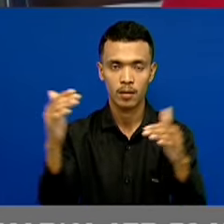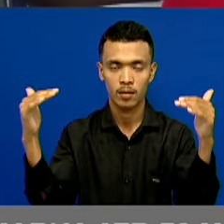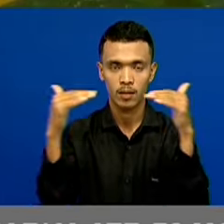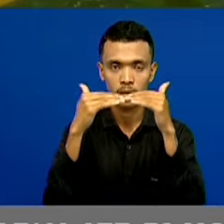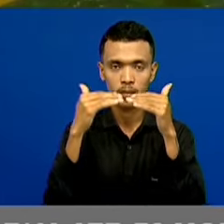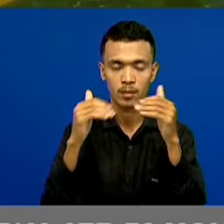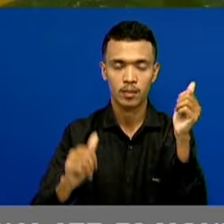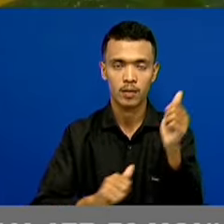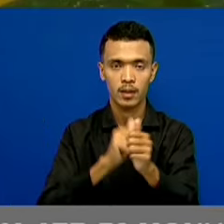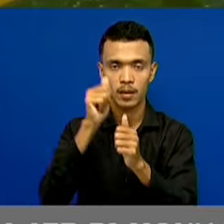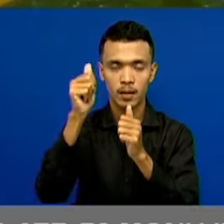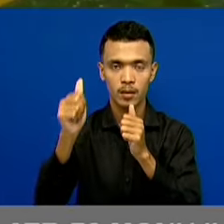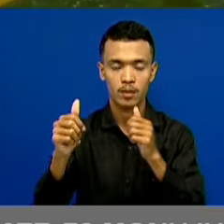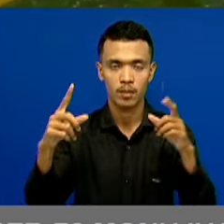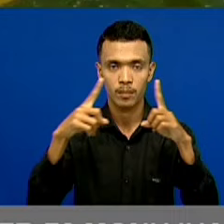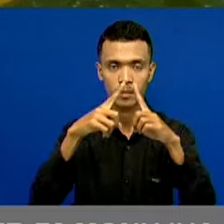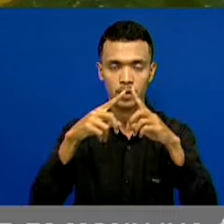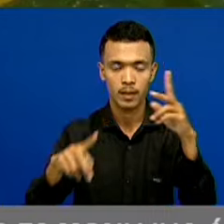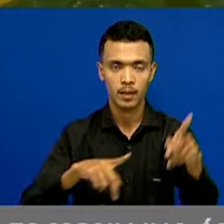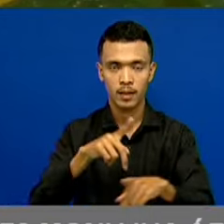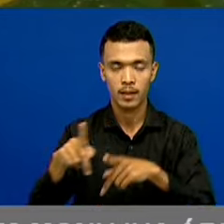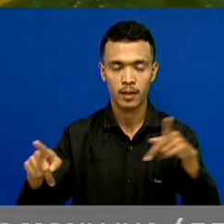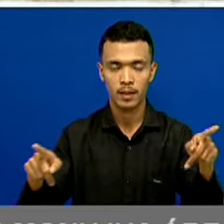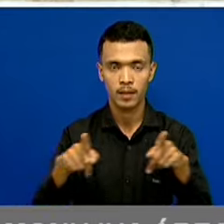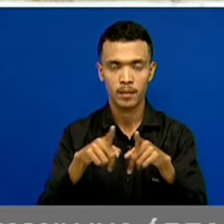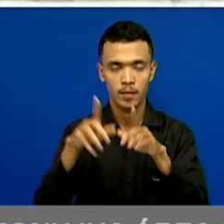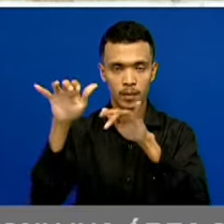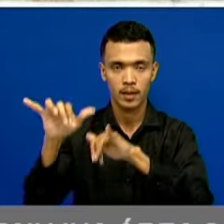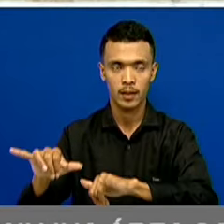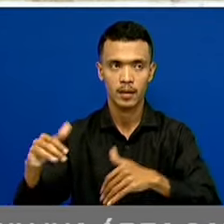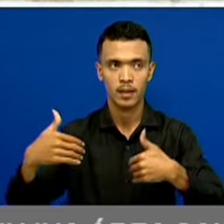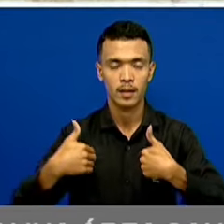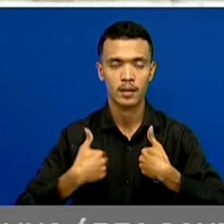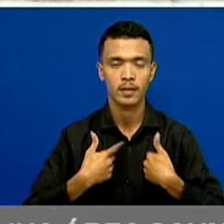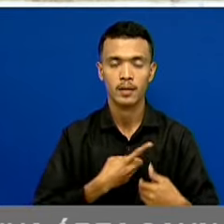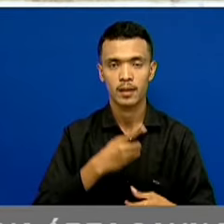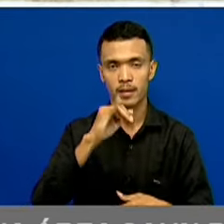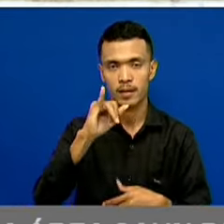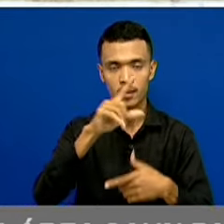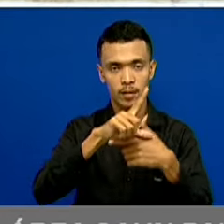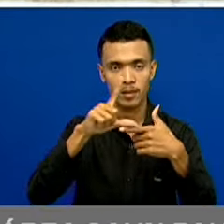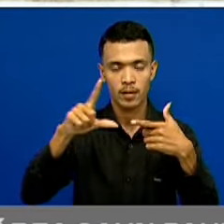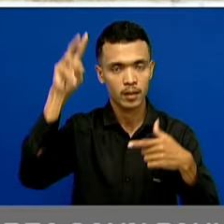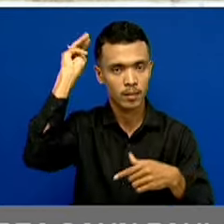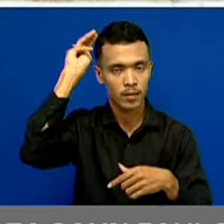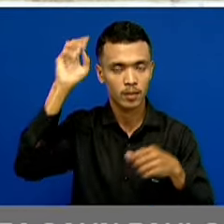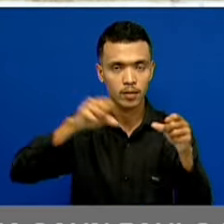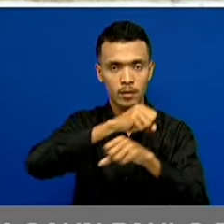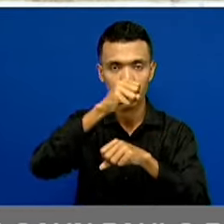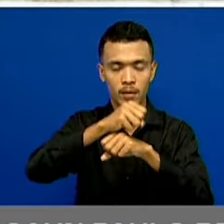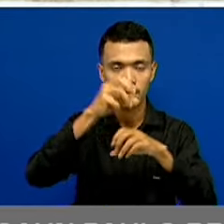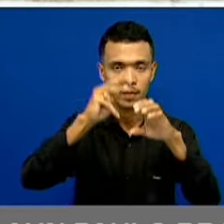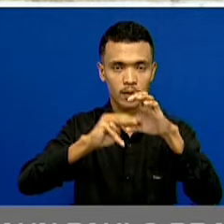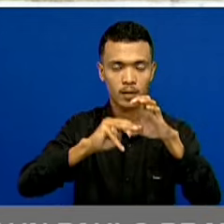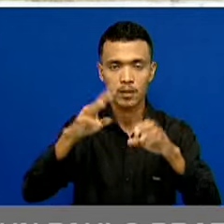imprensa ho di alerta fila fali bai iha si dadaung kirak debe maka helai iha kapital dili. Linya ministerial loza nomos eskola sira debe